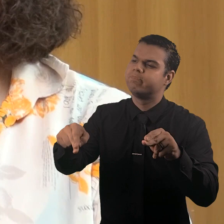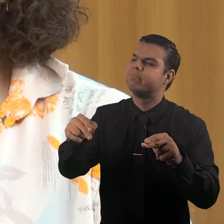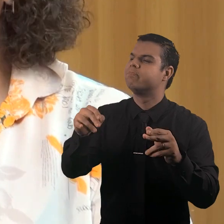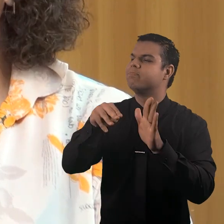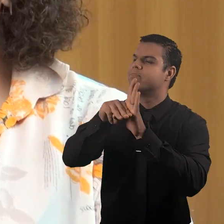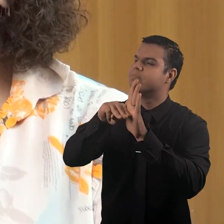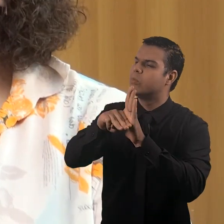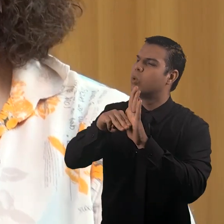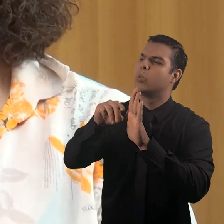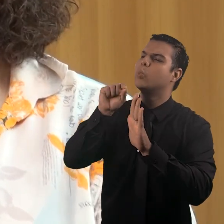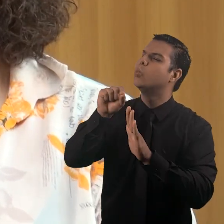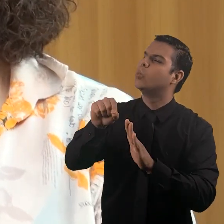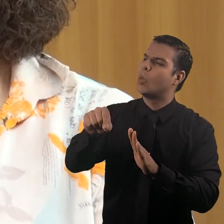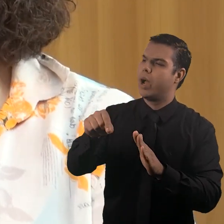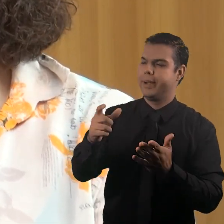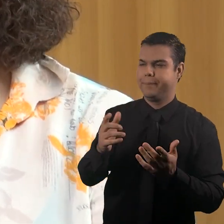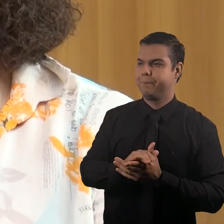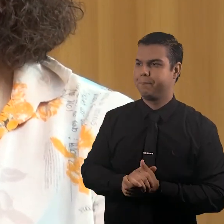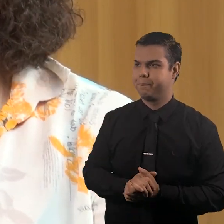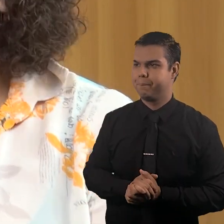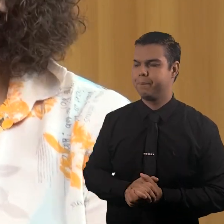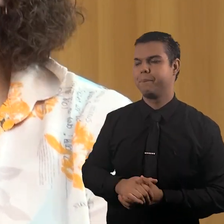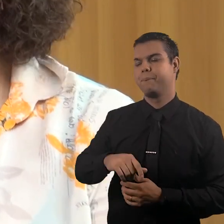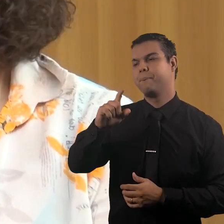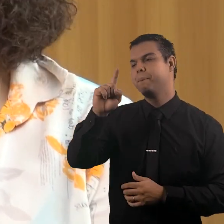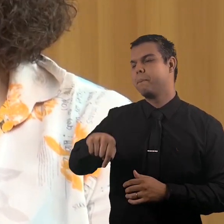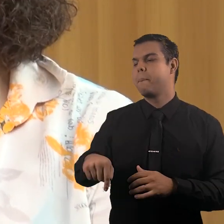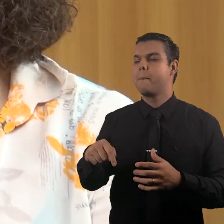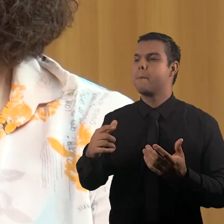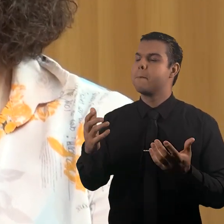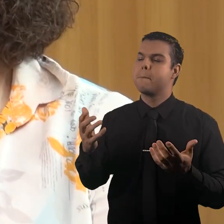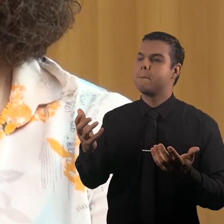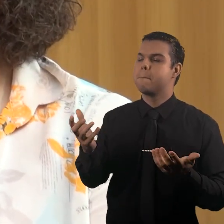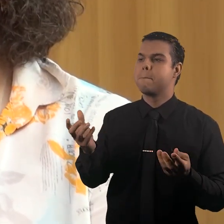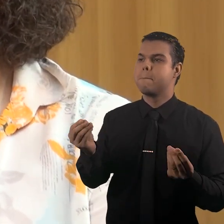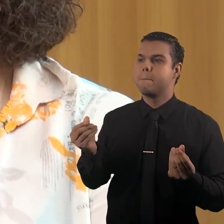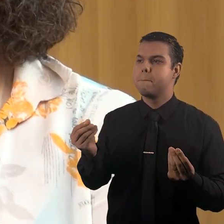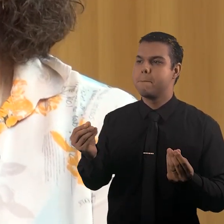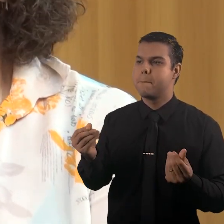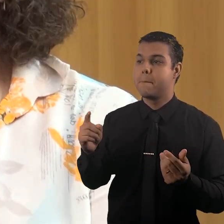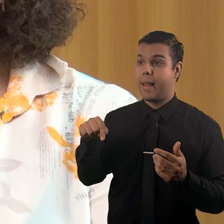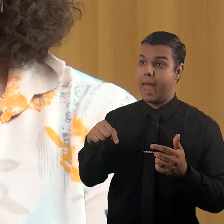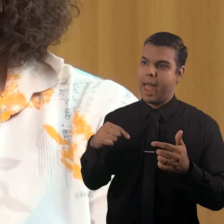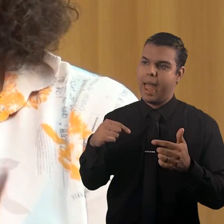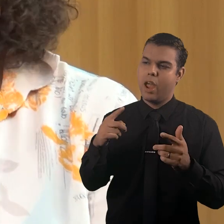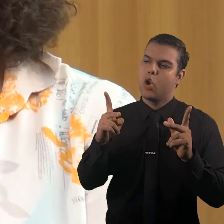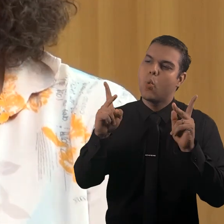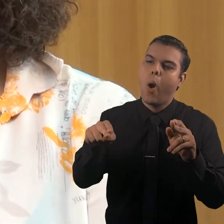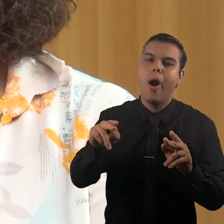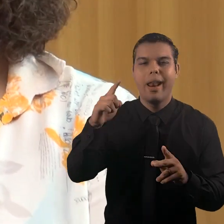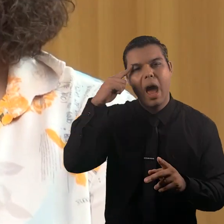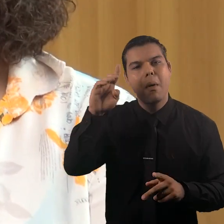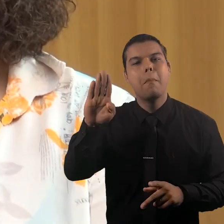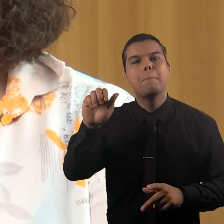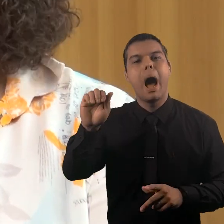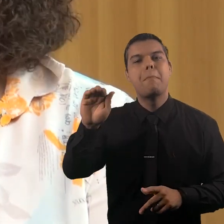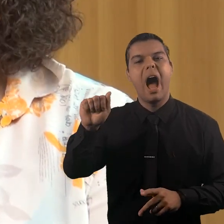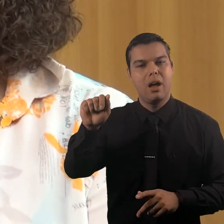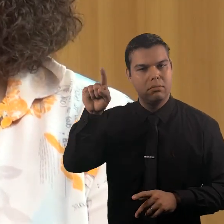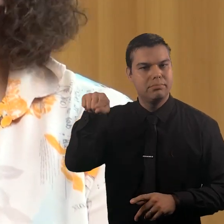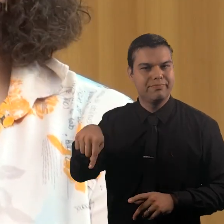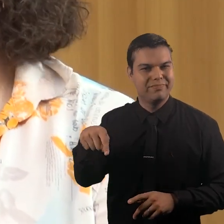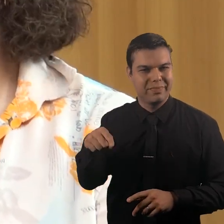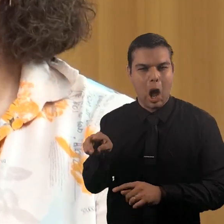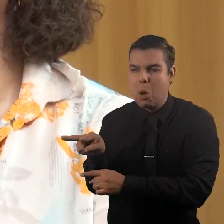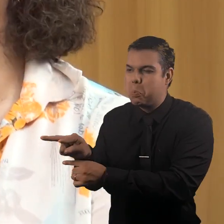se fosse assim, um concierge, né? Um babá de paciente. Então, é como se